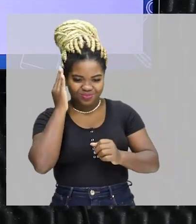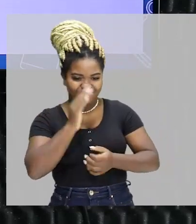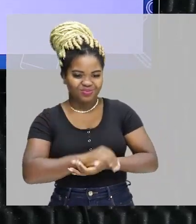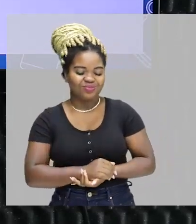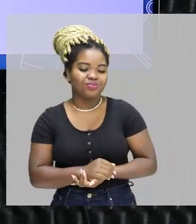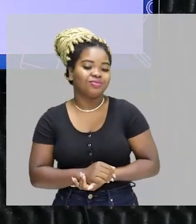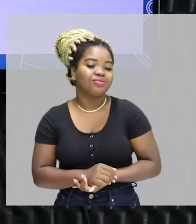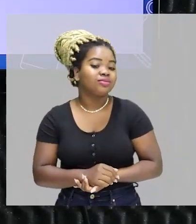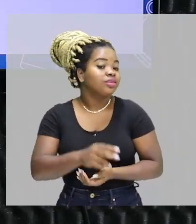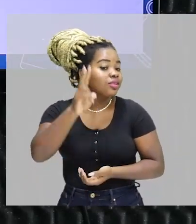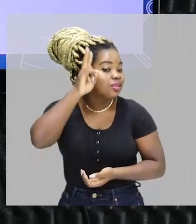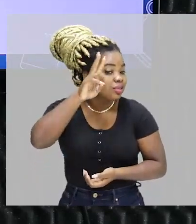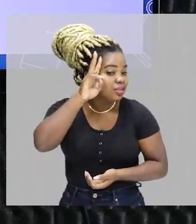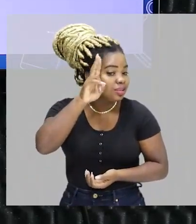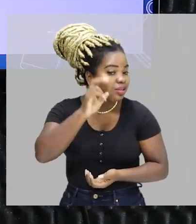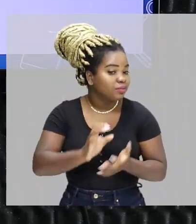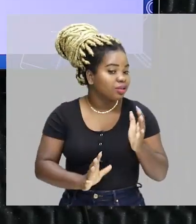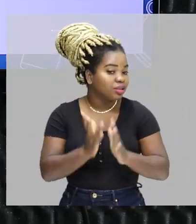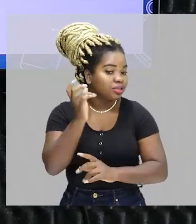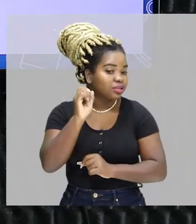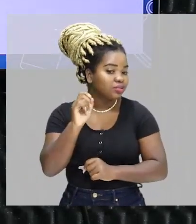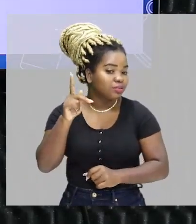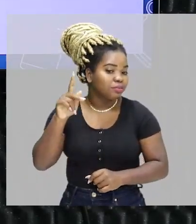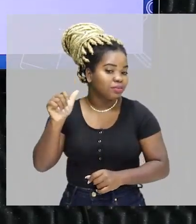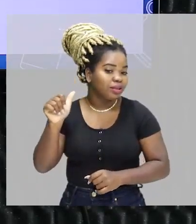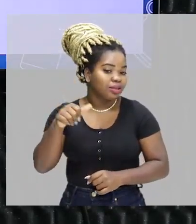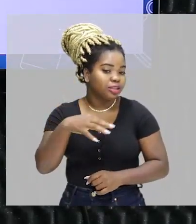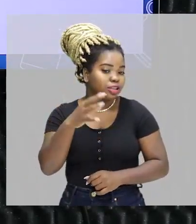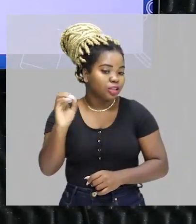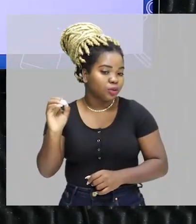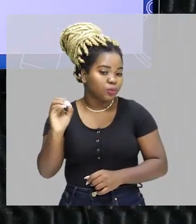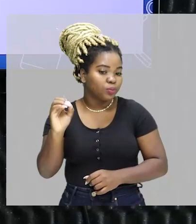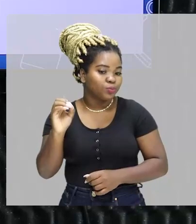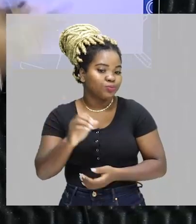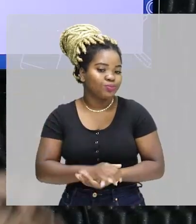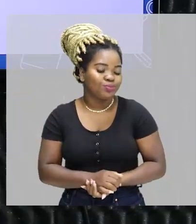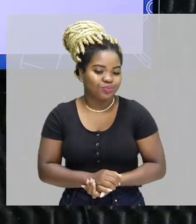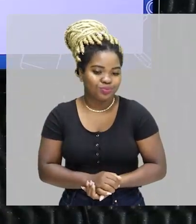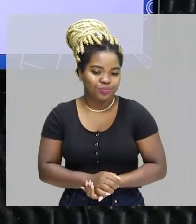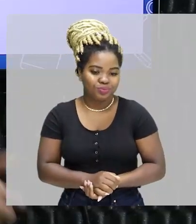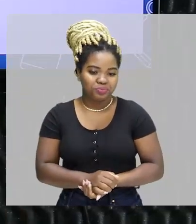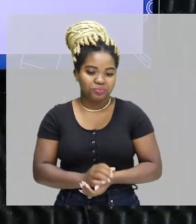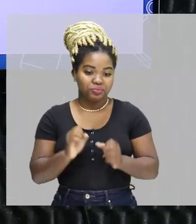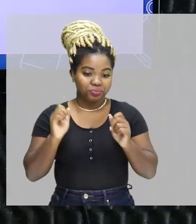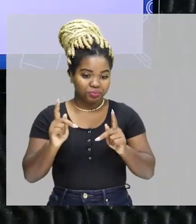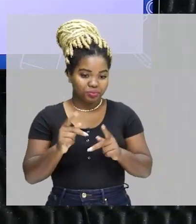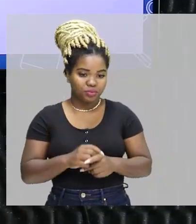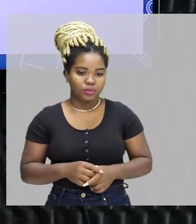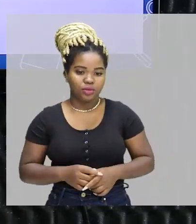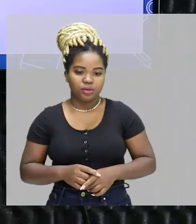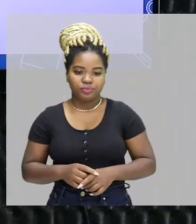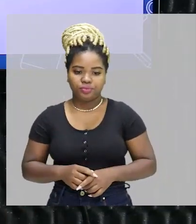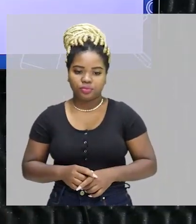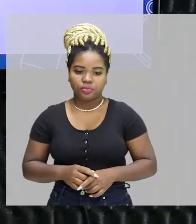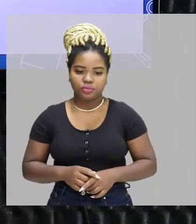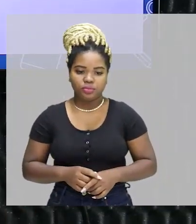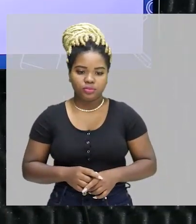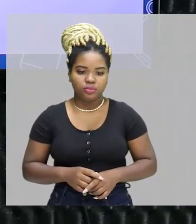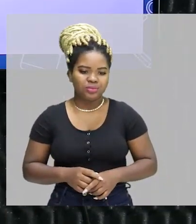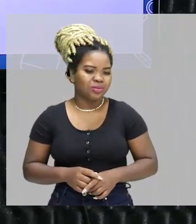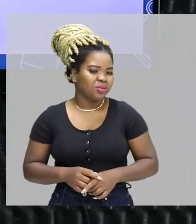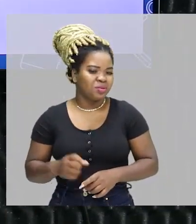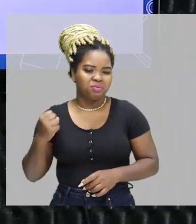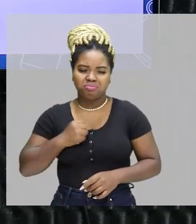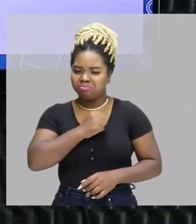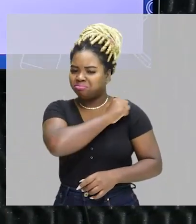platônica, mas lembre que a obra é de Platão e o dualismo é atribuído a Platão, ok? Não é socrático,